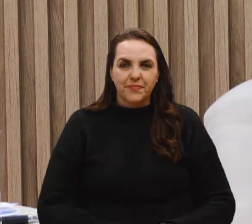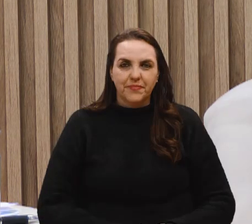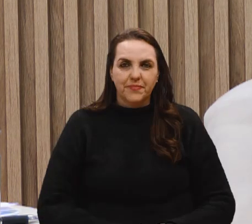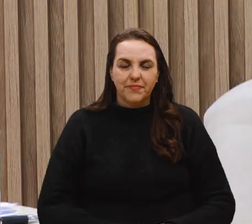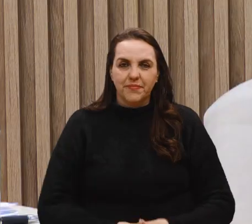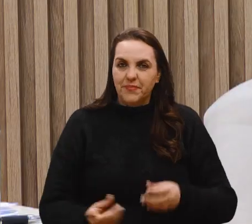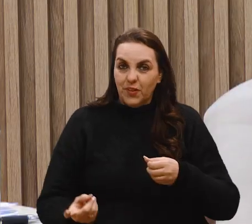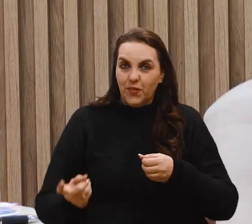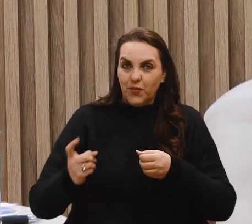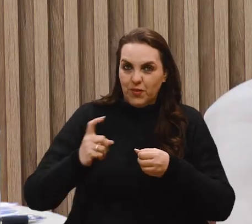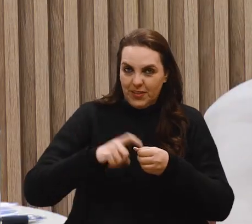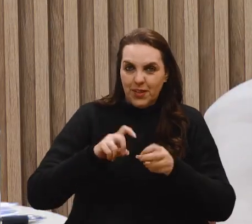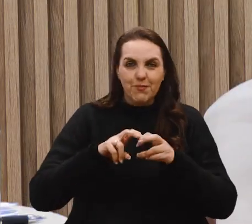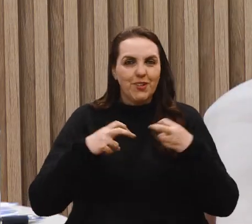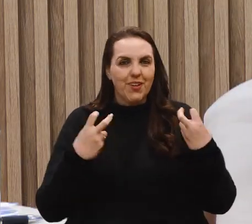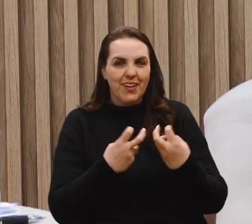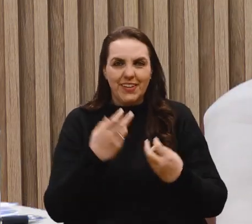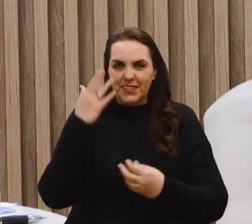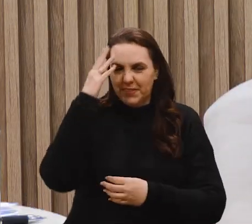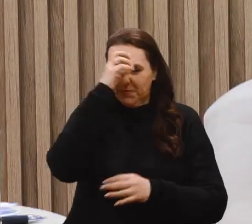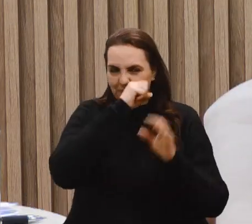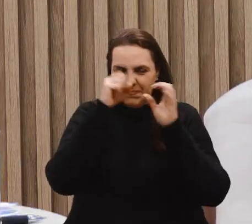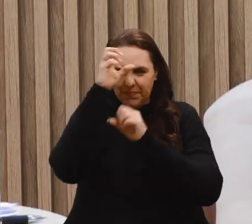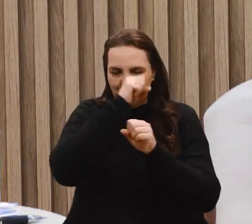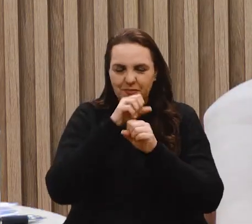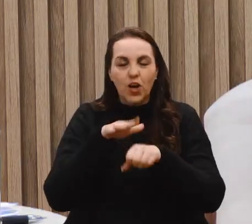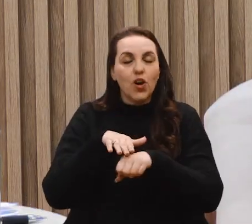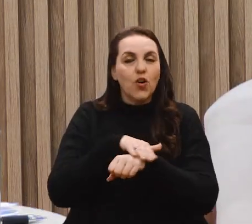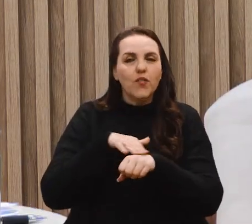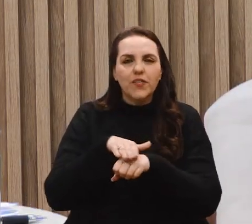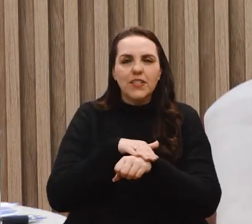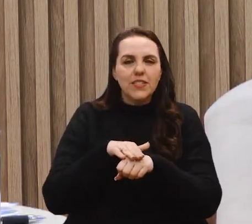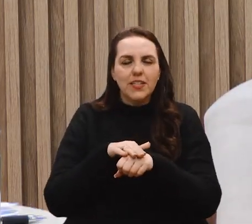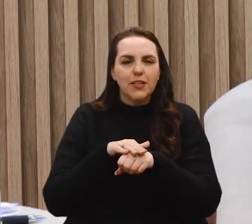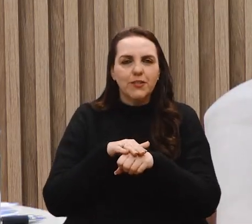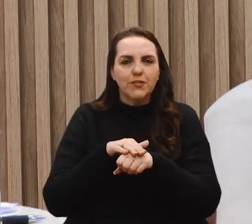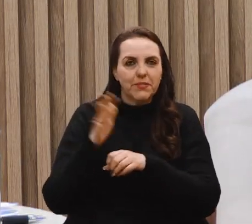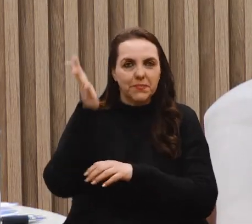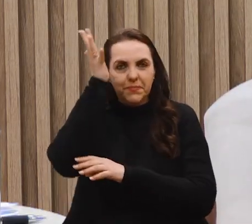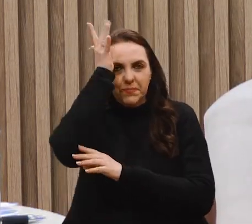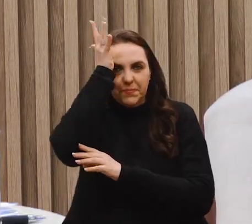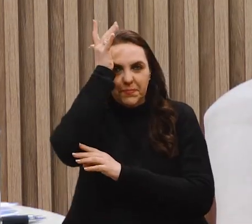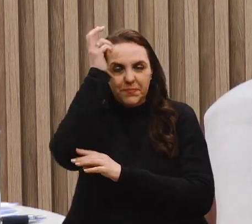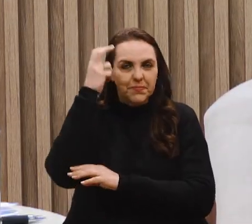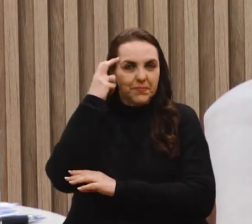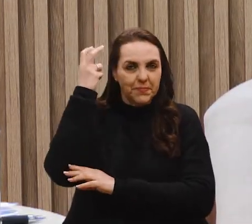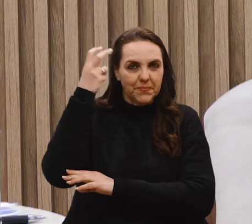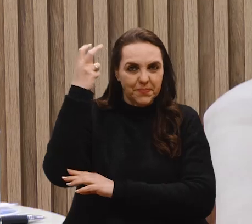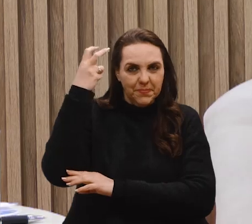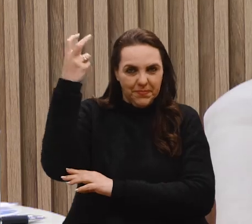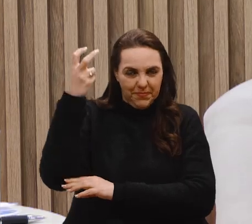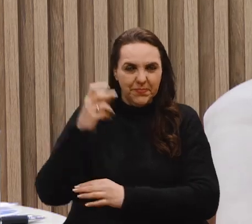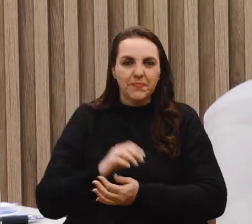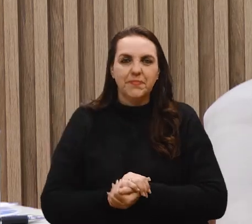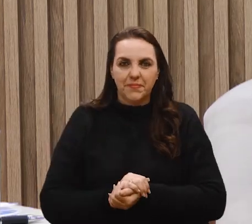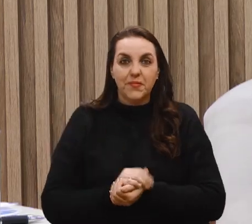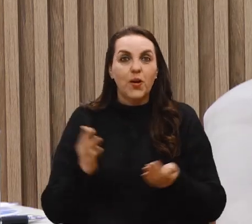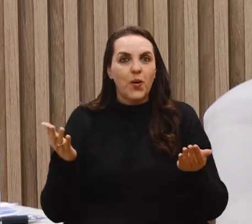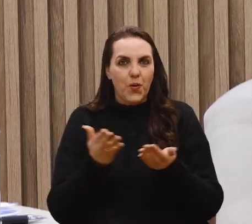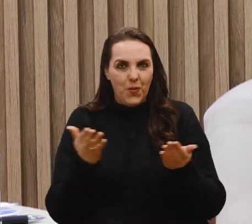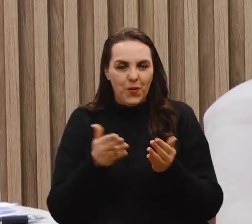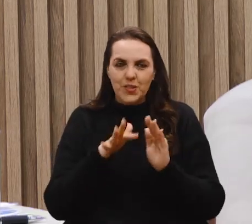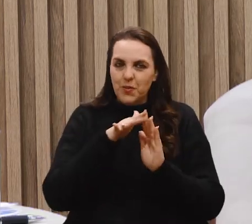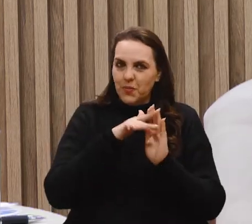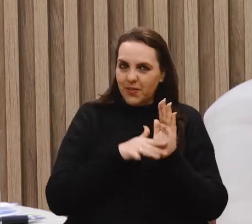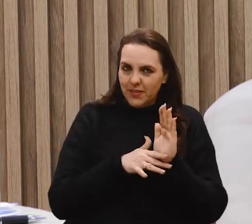De volta com a Roda de Saberes, conversando sobre altas habilidades e superdotação. Hoje esse